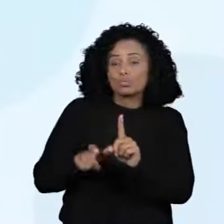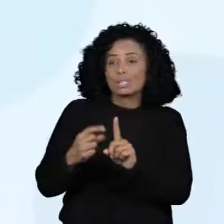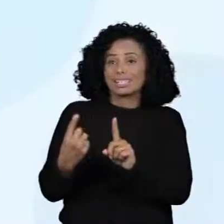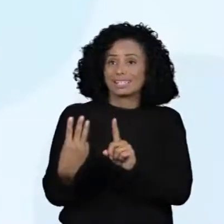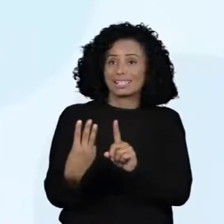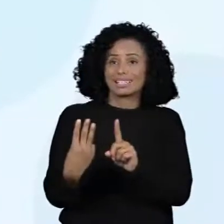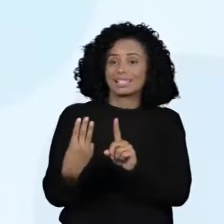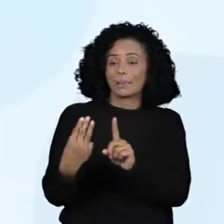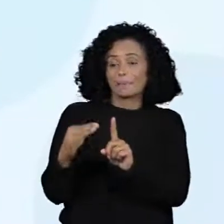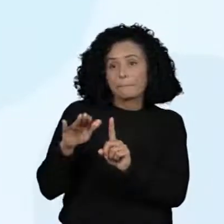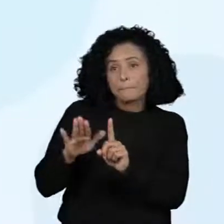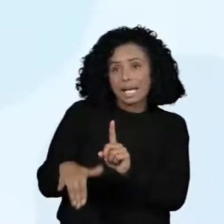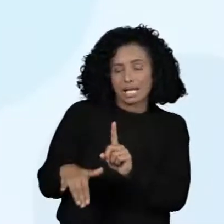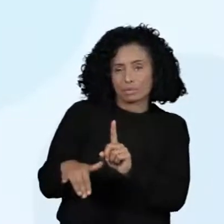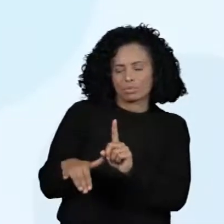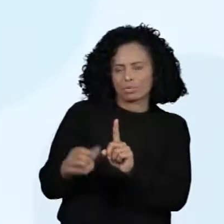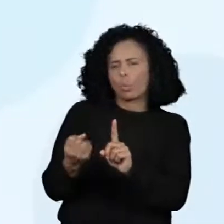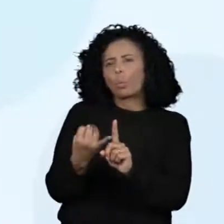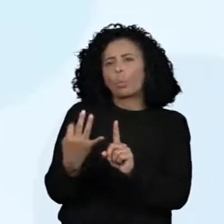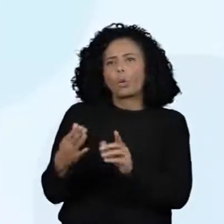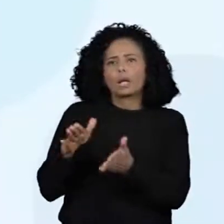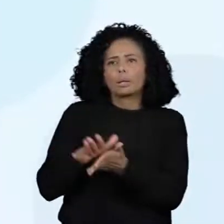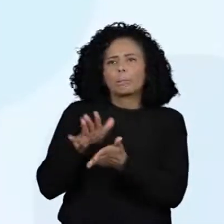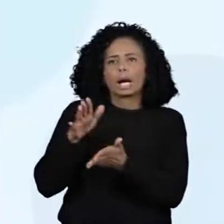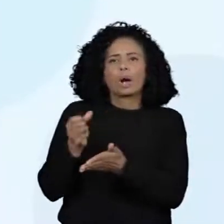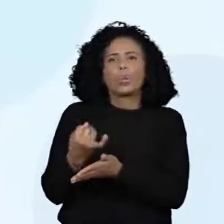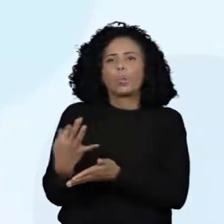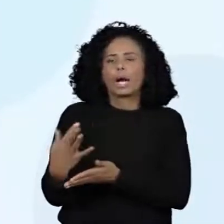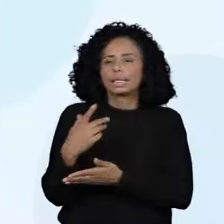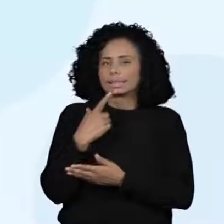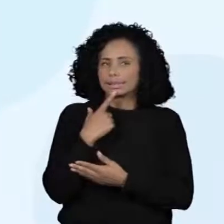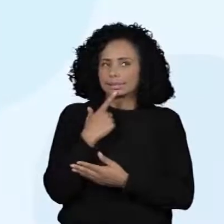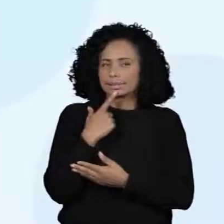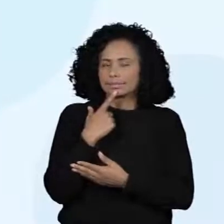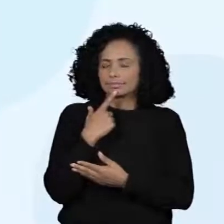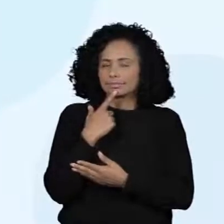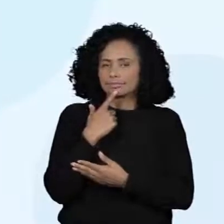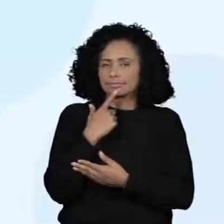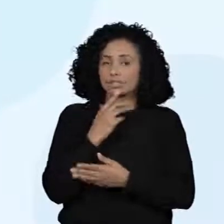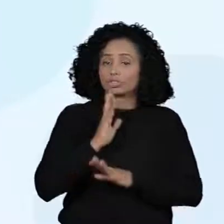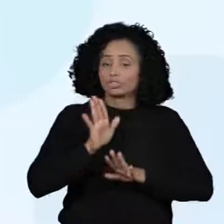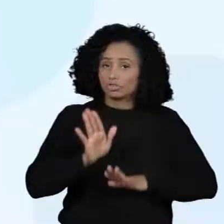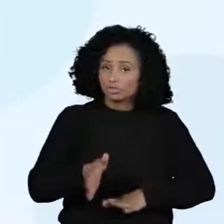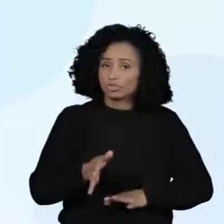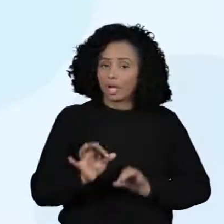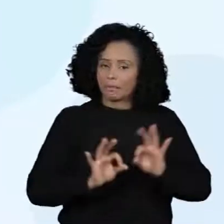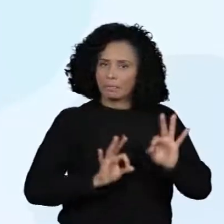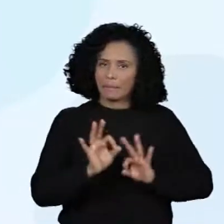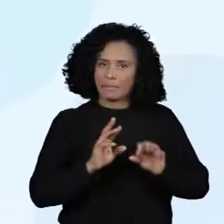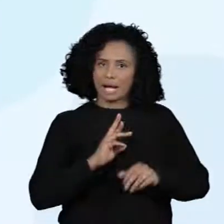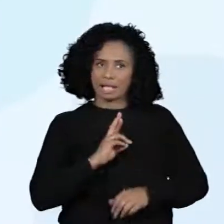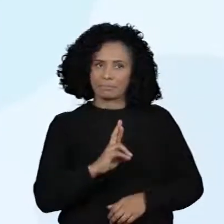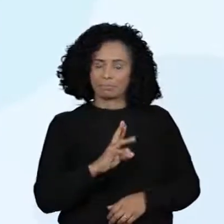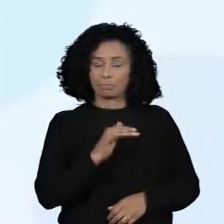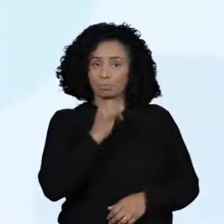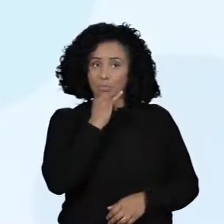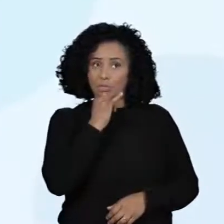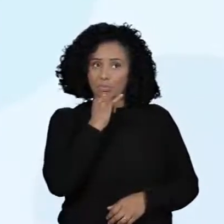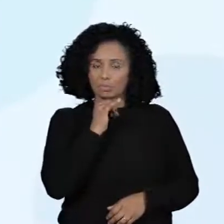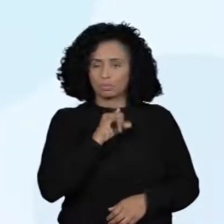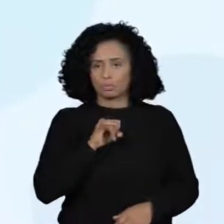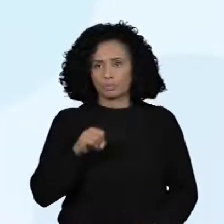Quantas figurinhas tem Joana? Já vamos elaborando aqui a resposta, que nós vamos responder assim, olha, Joana